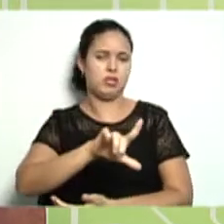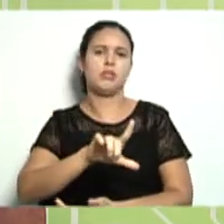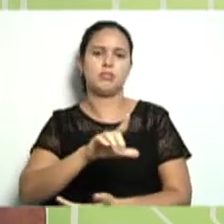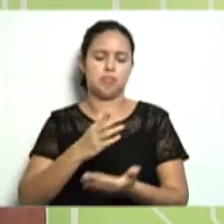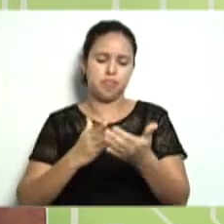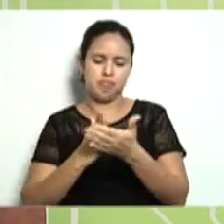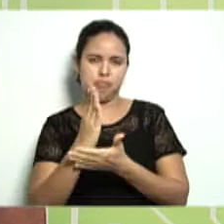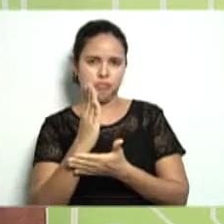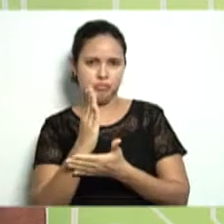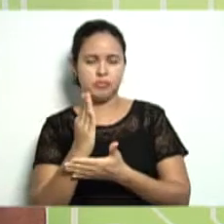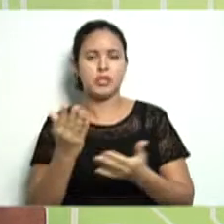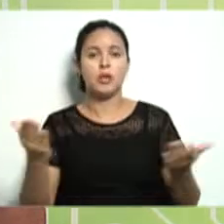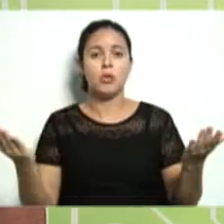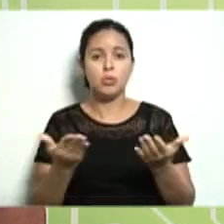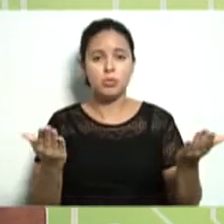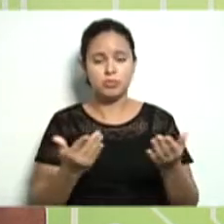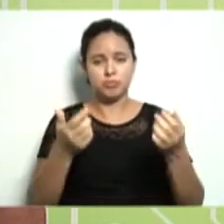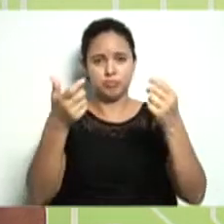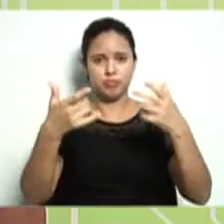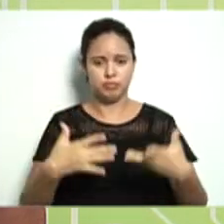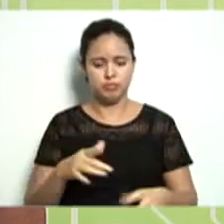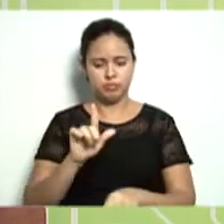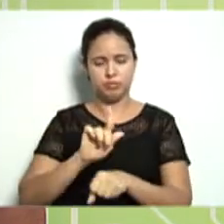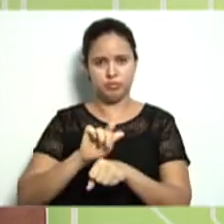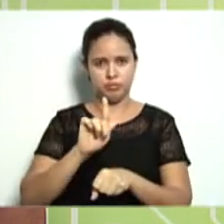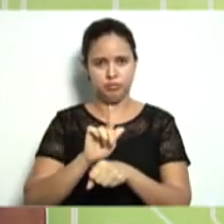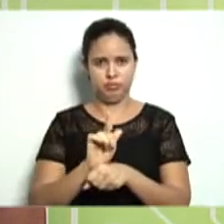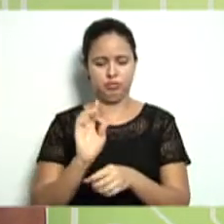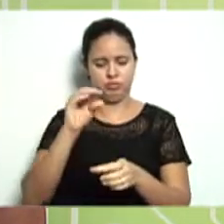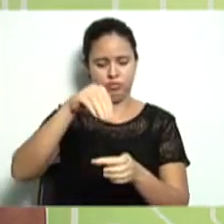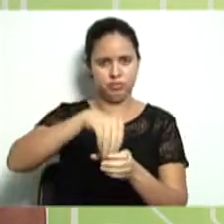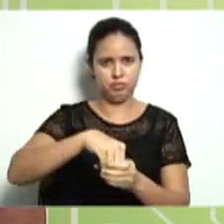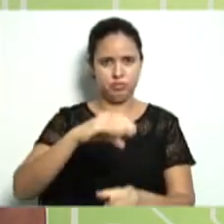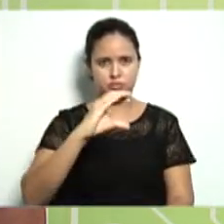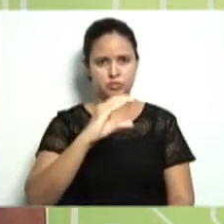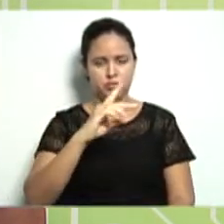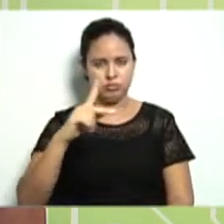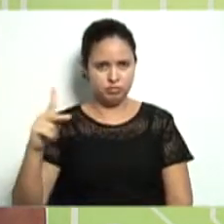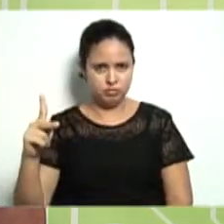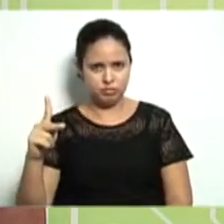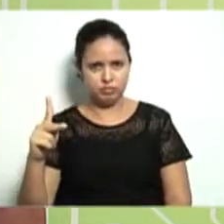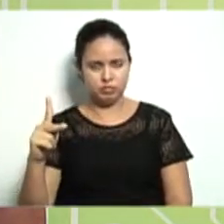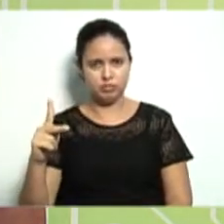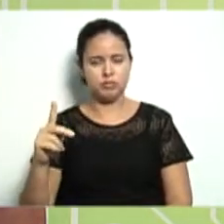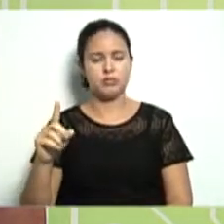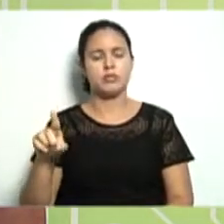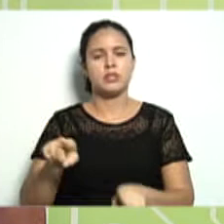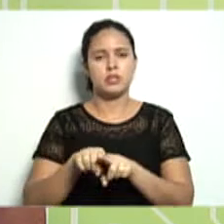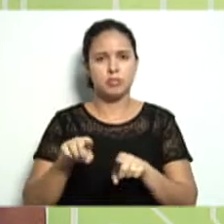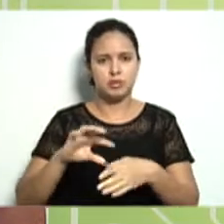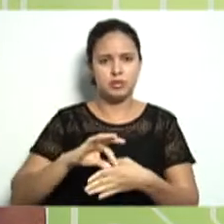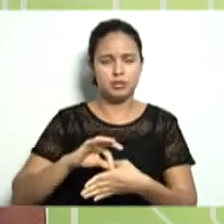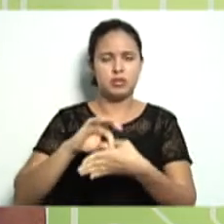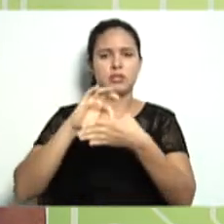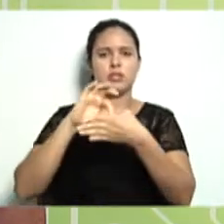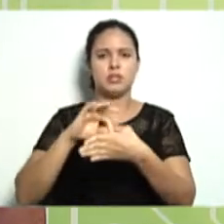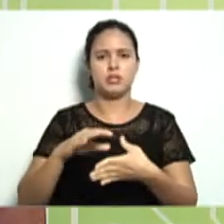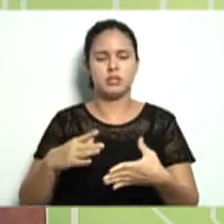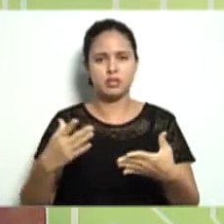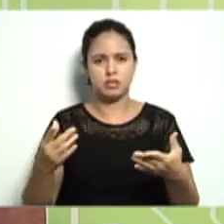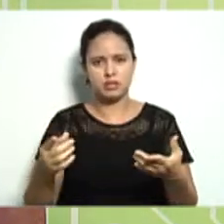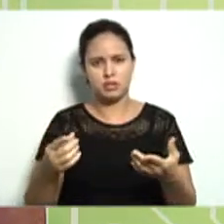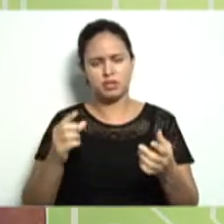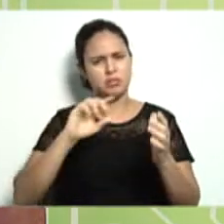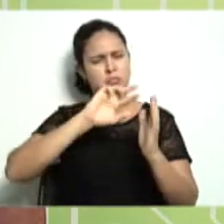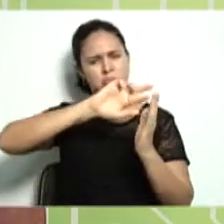E por isso que nós vamos falar sobre a gestão das cooperativas, vamos falar um pouquinho de liderança, um pouquinho de alguns outros assuntos que